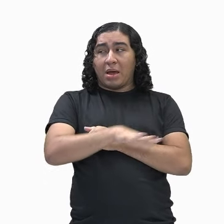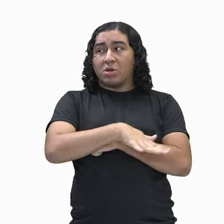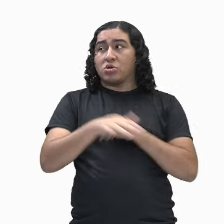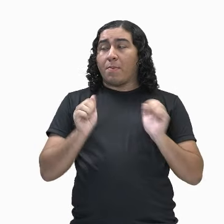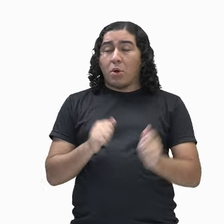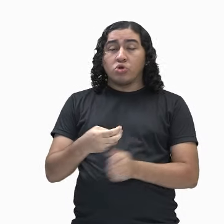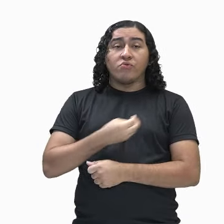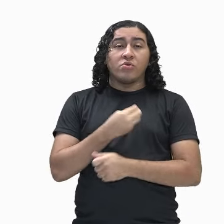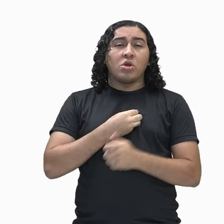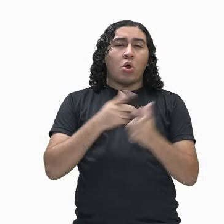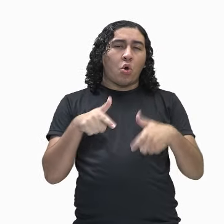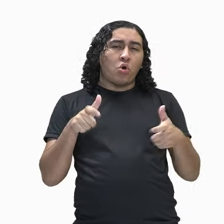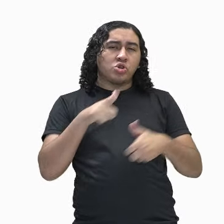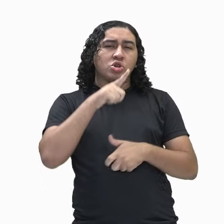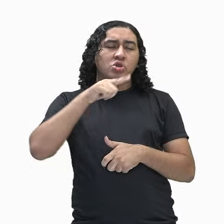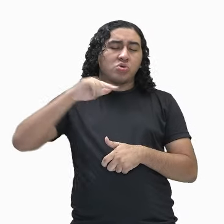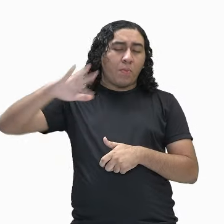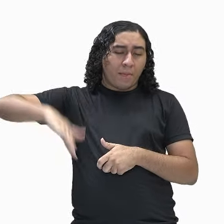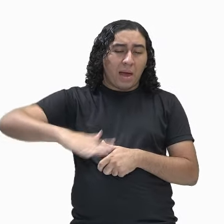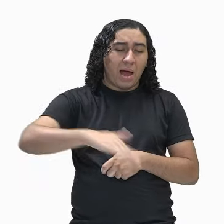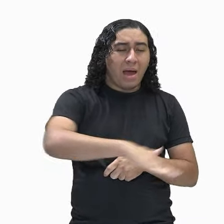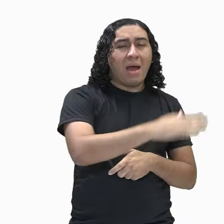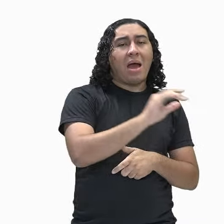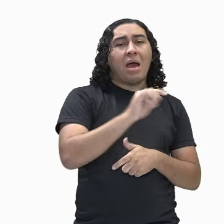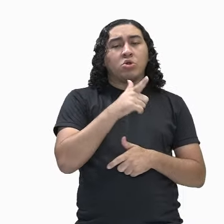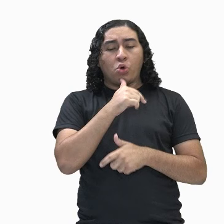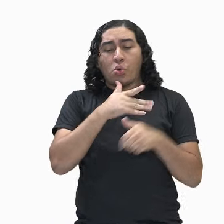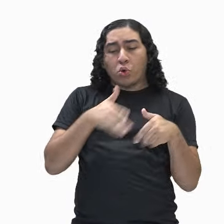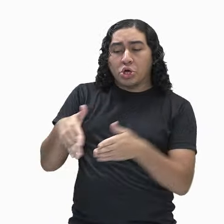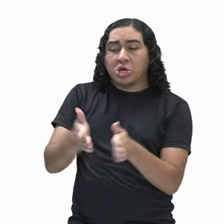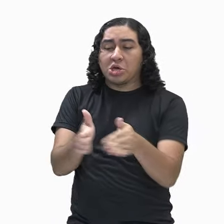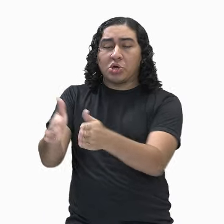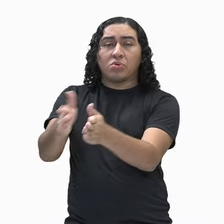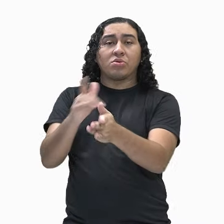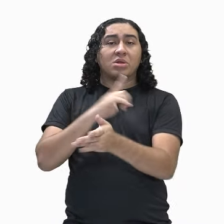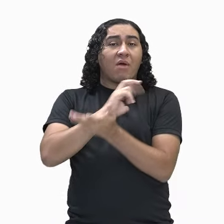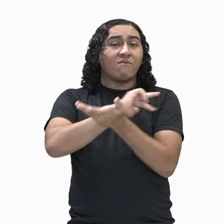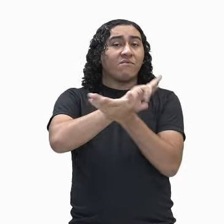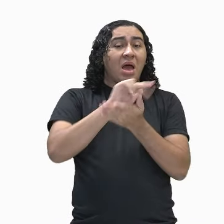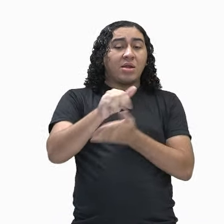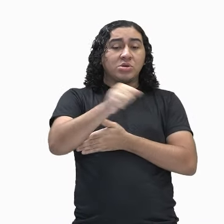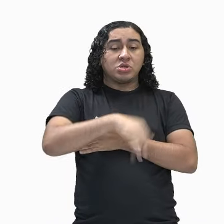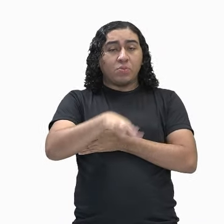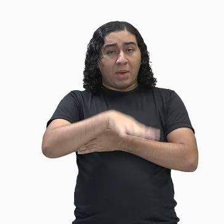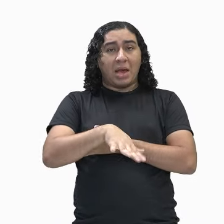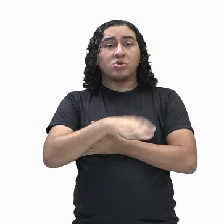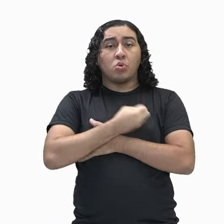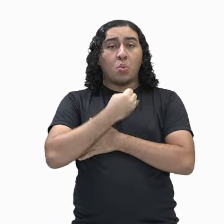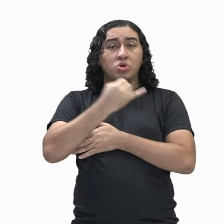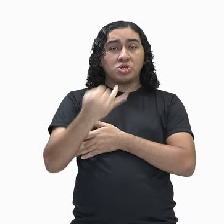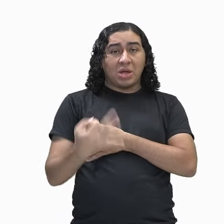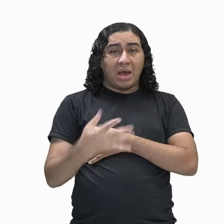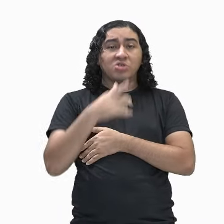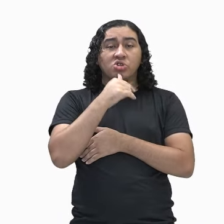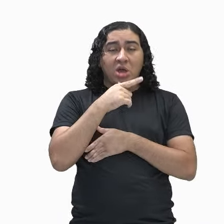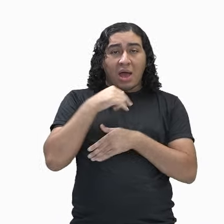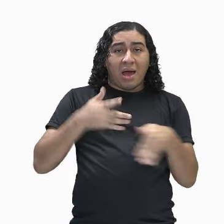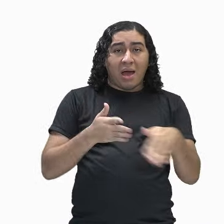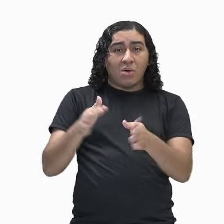viver no mar, podem viver no rio, né? Existe uma grande diversidade, uma grande quantidade também de água, né, no